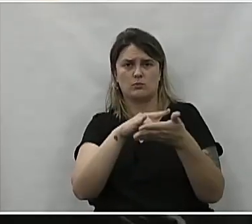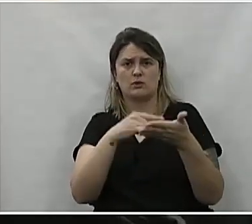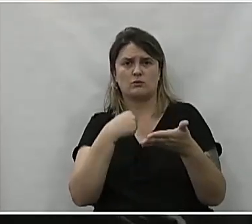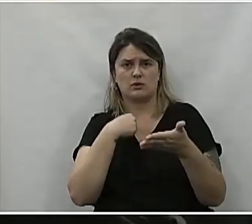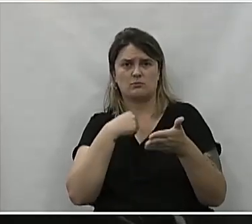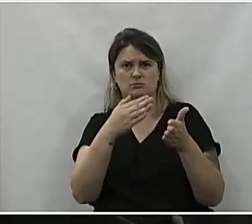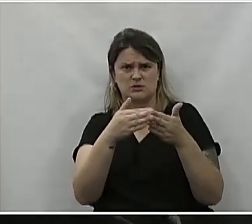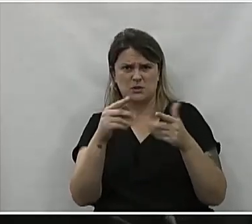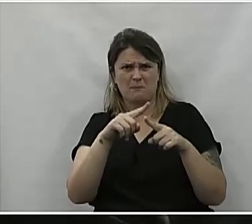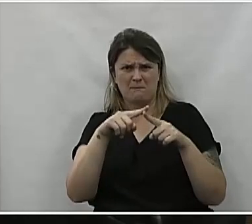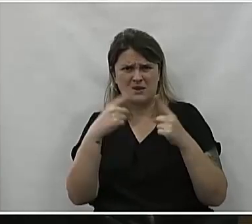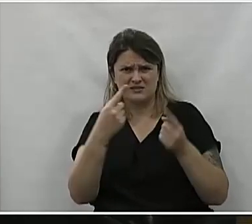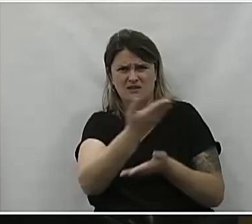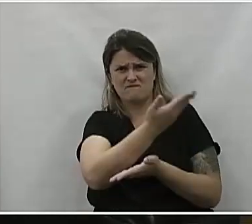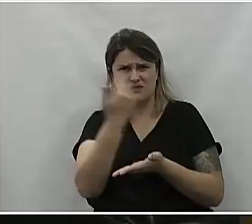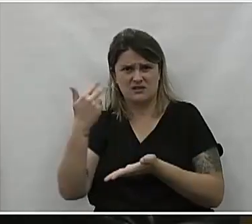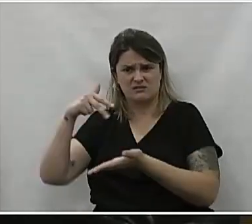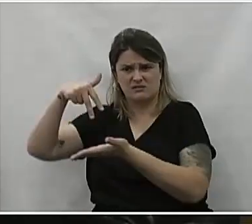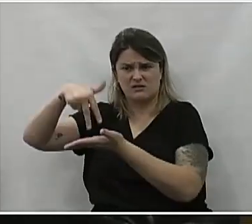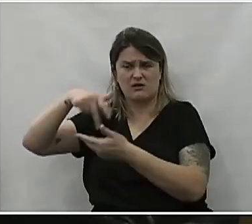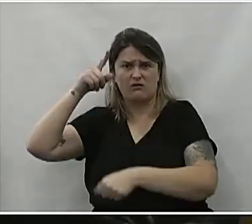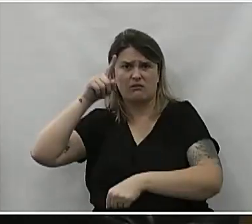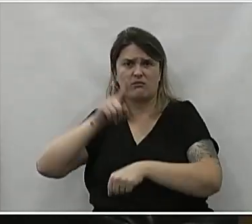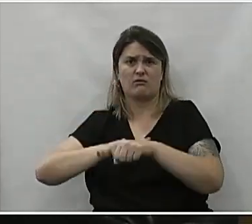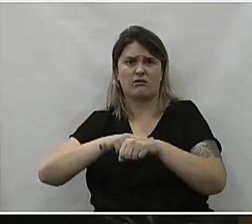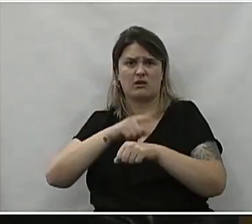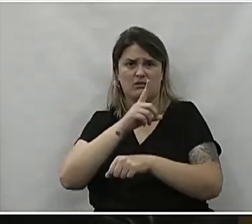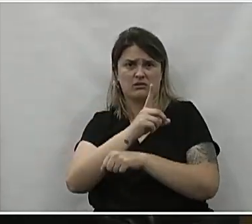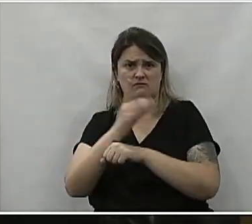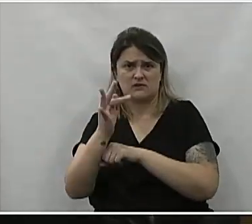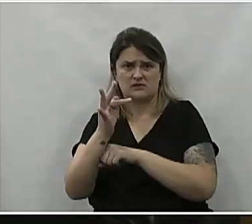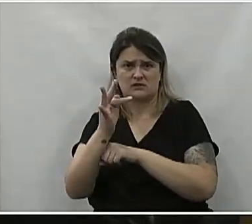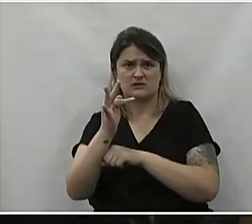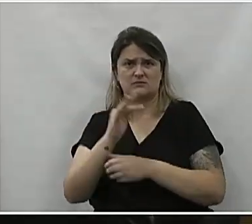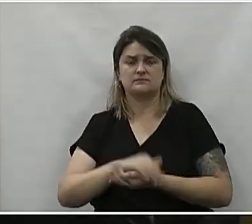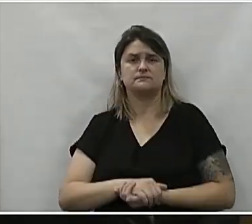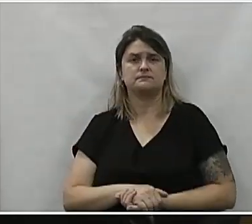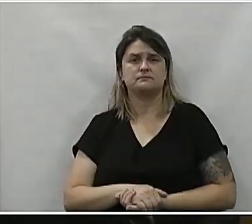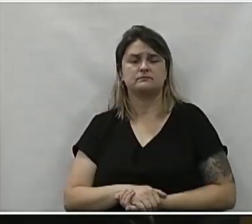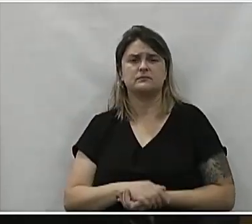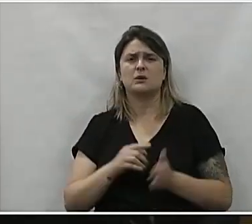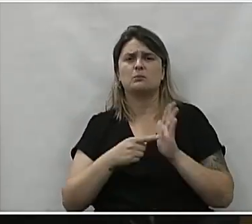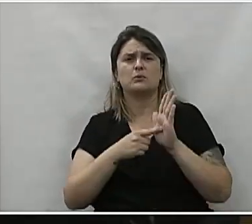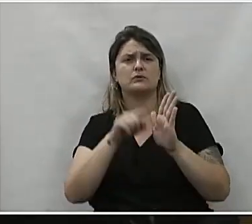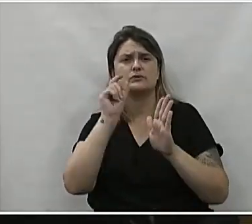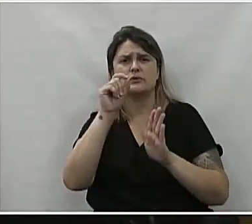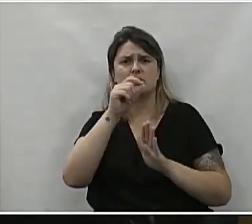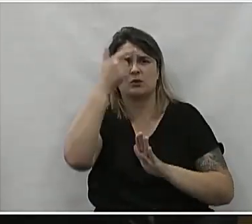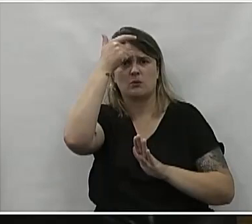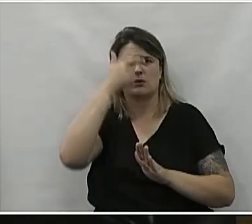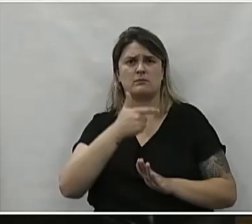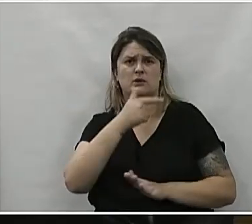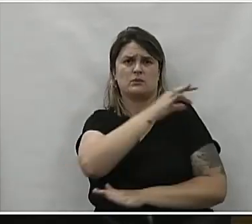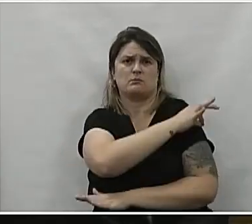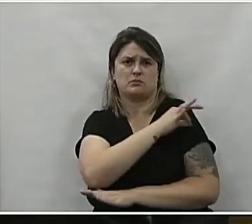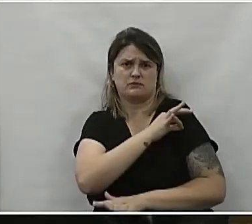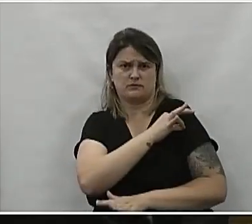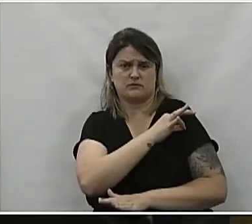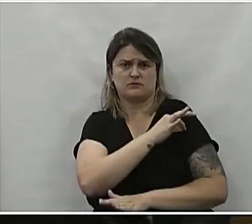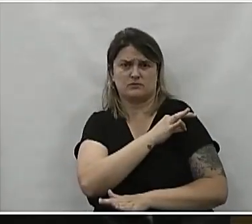Mas para vir aqui Se defender Foram prontamente Mas isso só Demonstra o caráter Desse prefeito